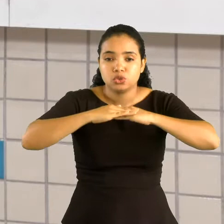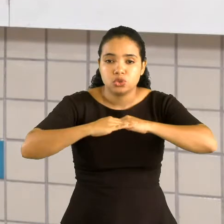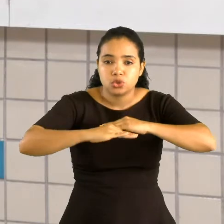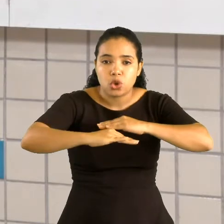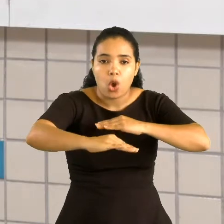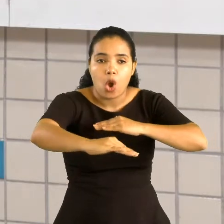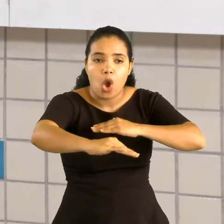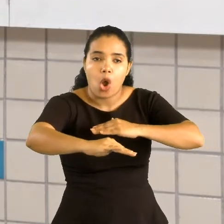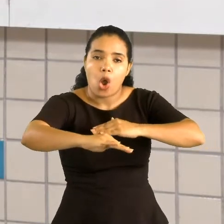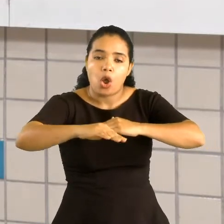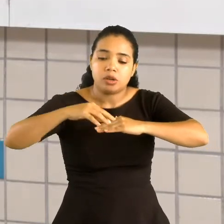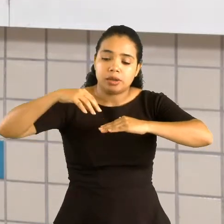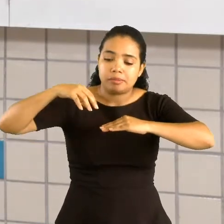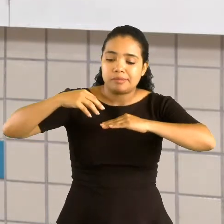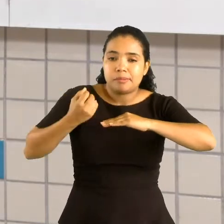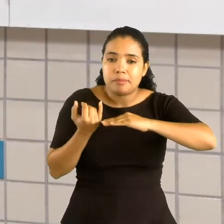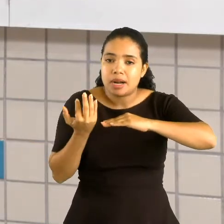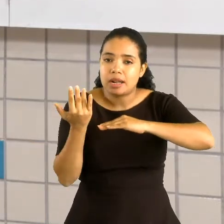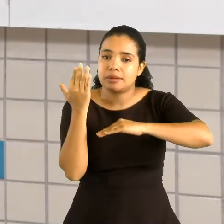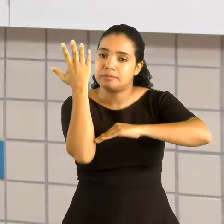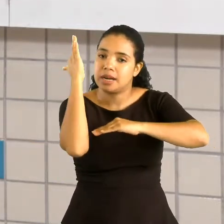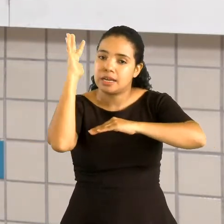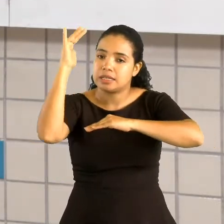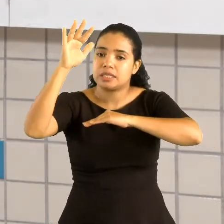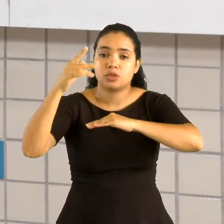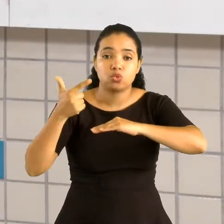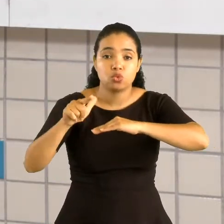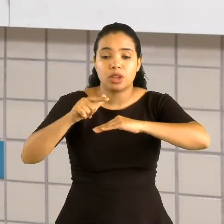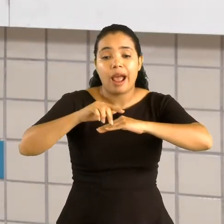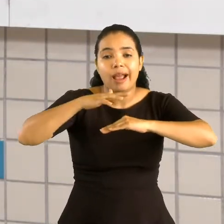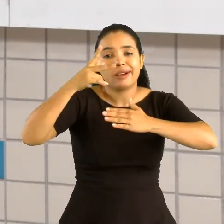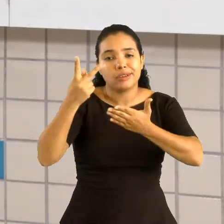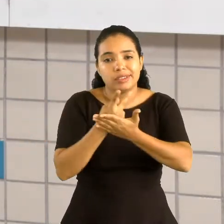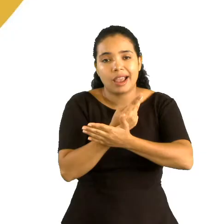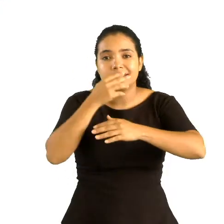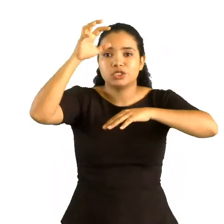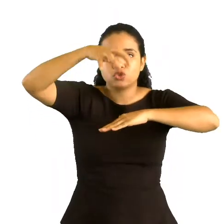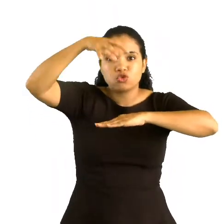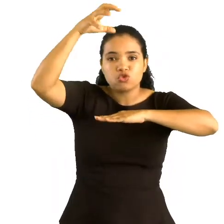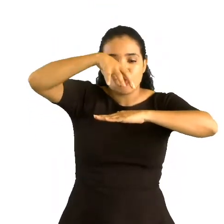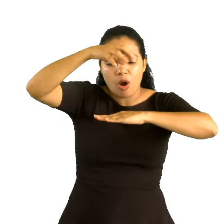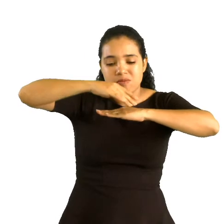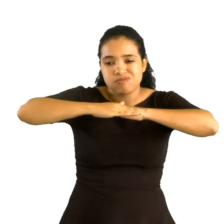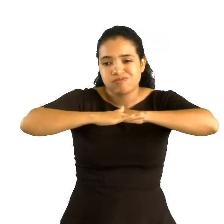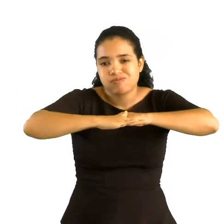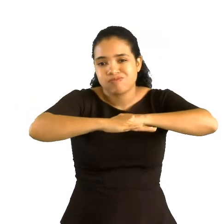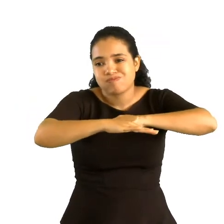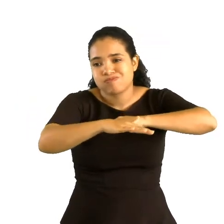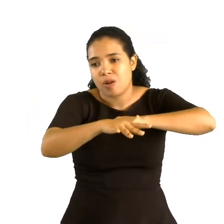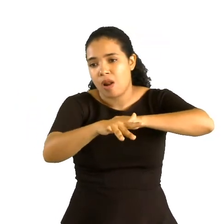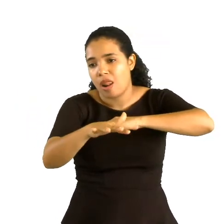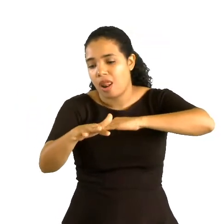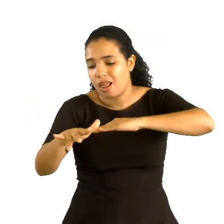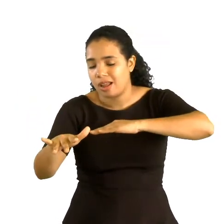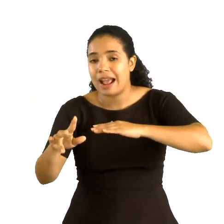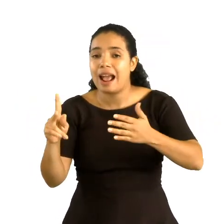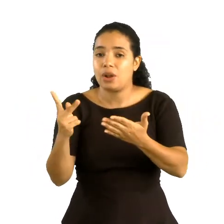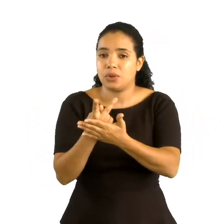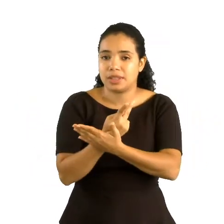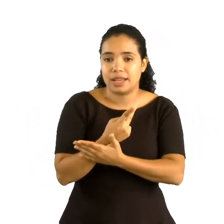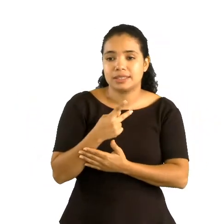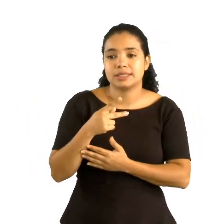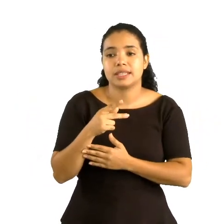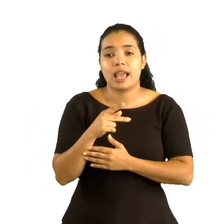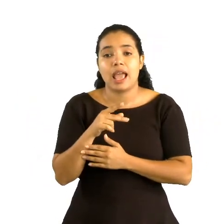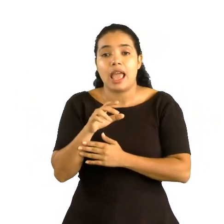planta, ele não tem nada em volta dele, a tendência dele é ir junto com a água. A erosão fluvial,